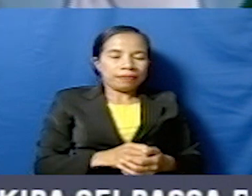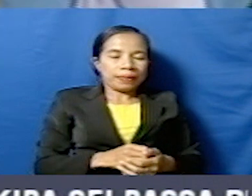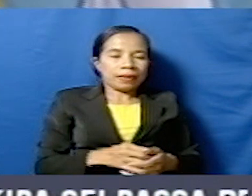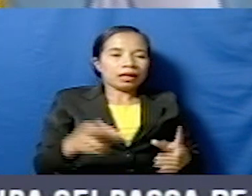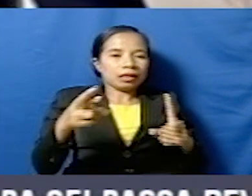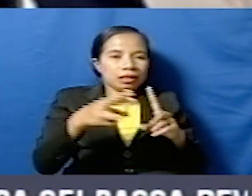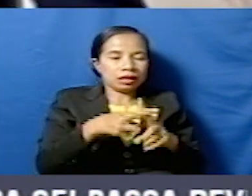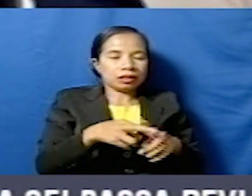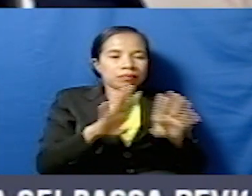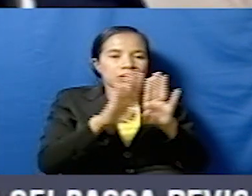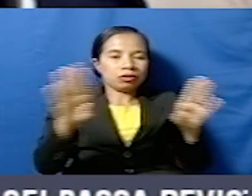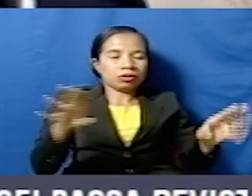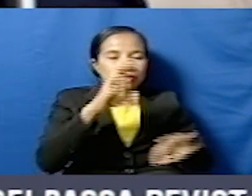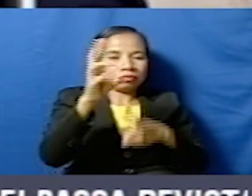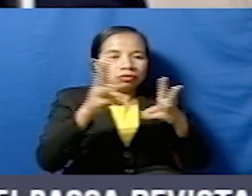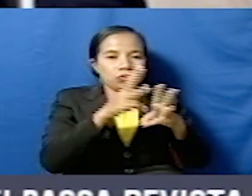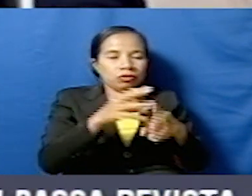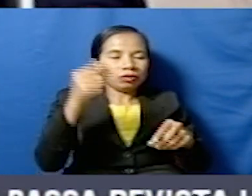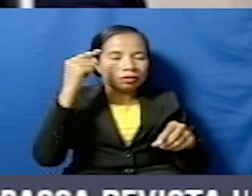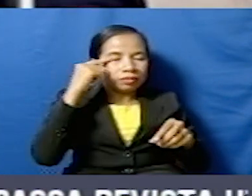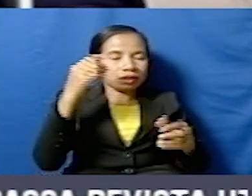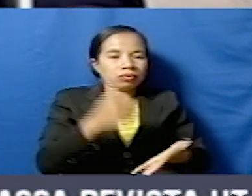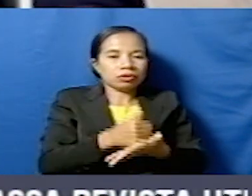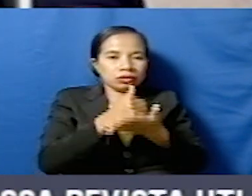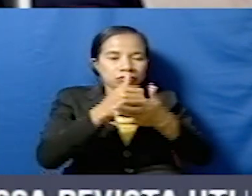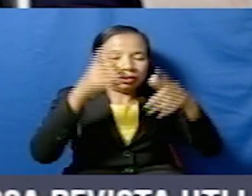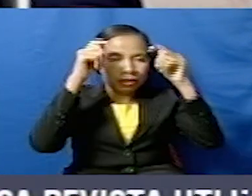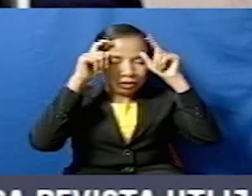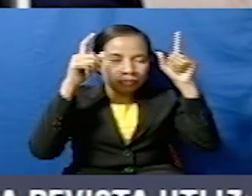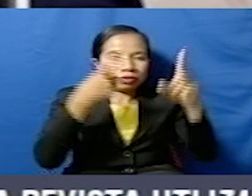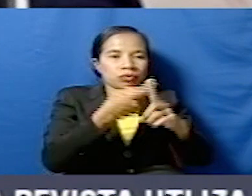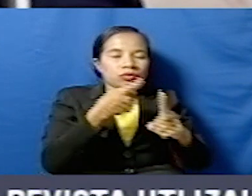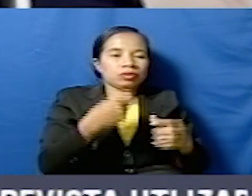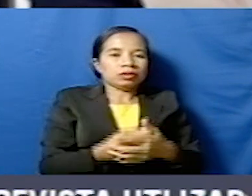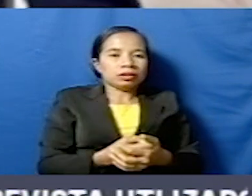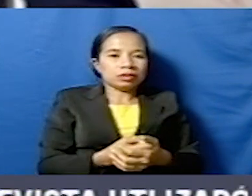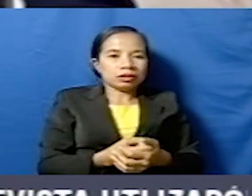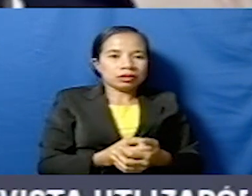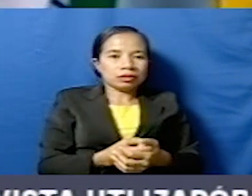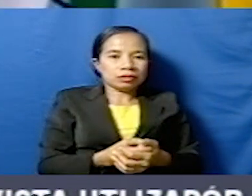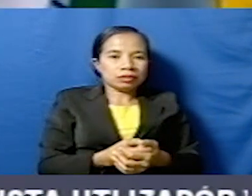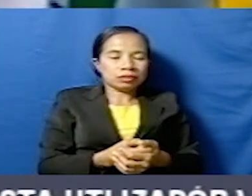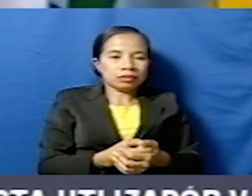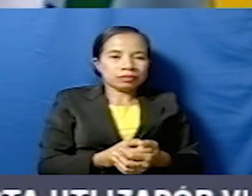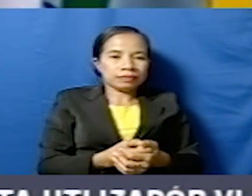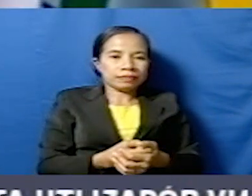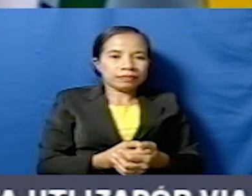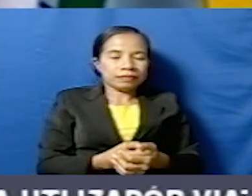massacre ne magloque mundo ne matan o de apoio Timor-Leste sai husi regime soe harto.